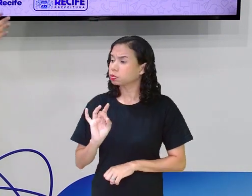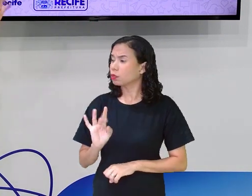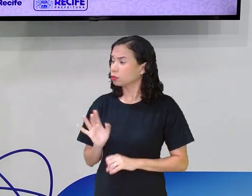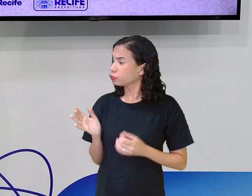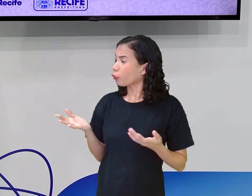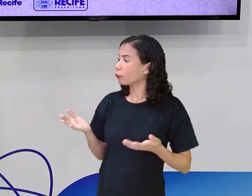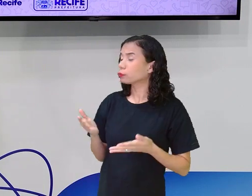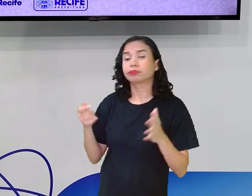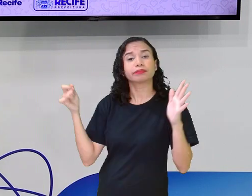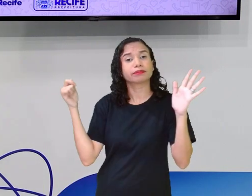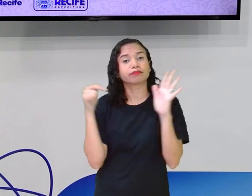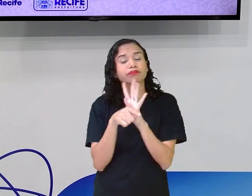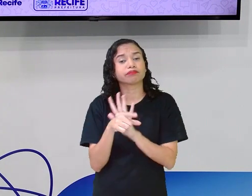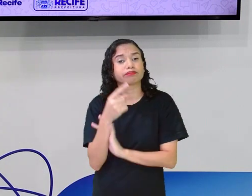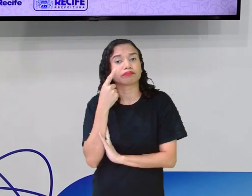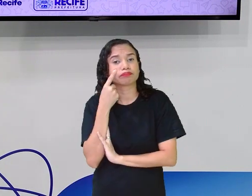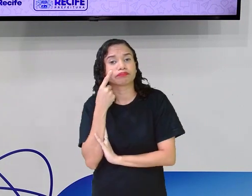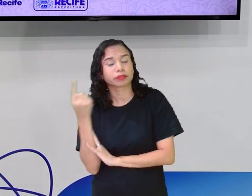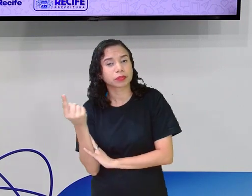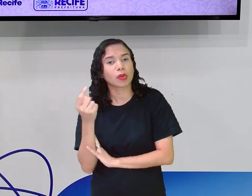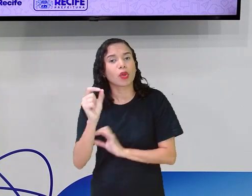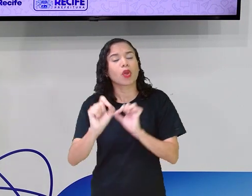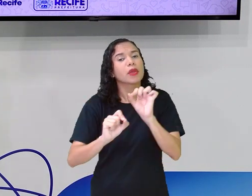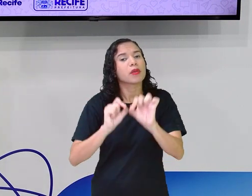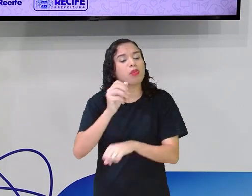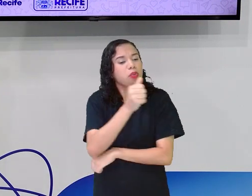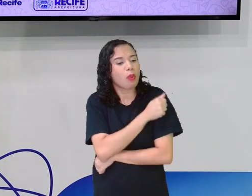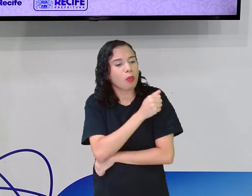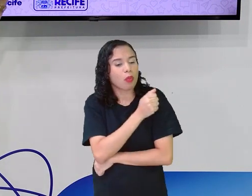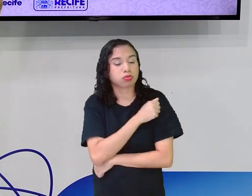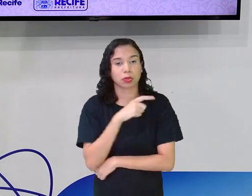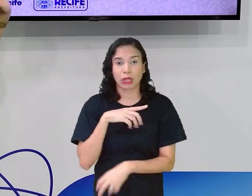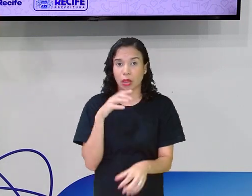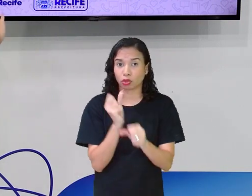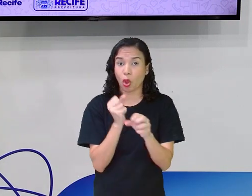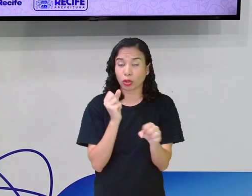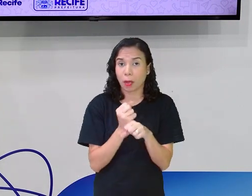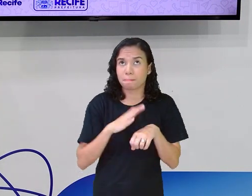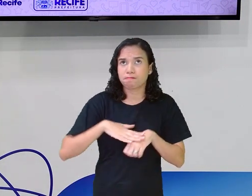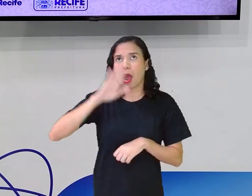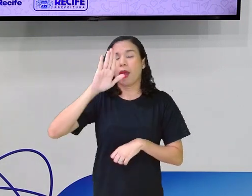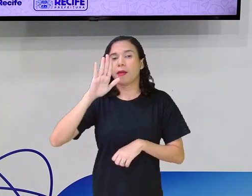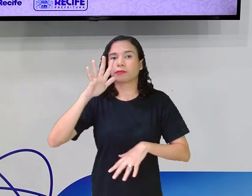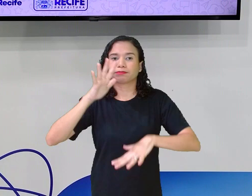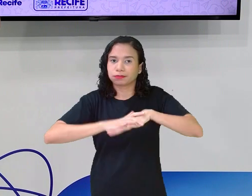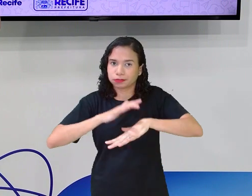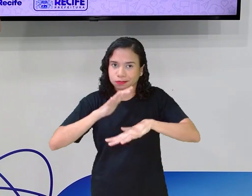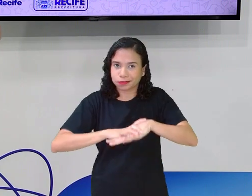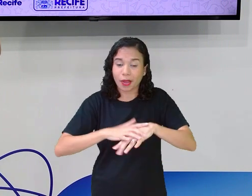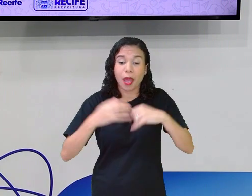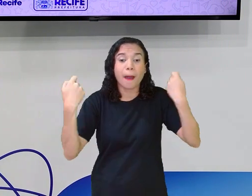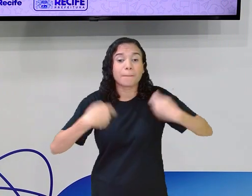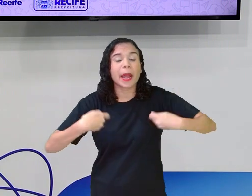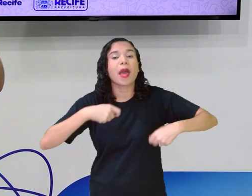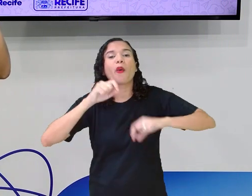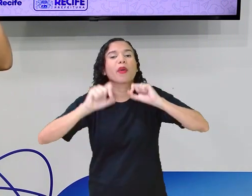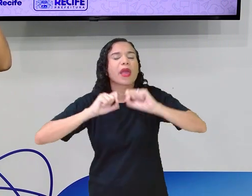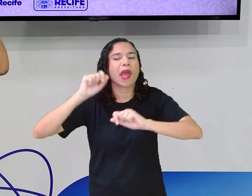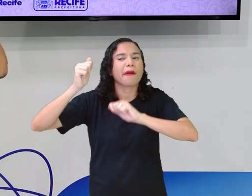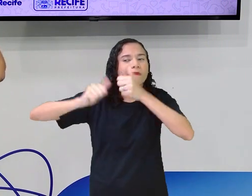isso. A pergunta foi essa. Qual aluno ou aluna tirou a maior nota de matemática? Eu só preciso